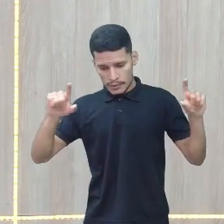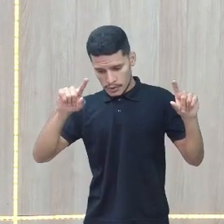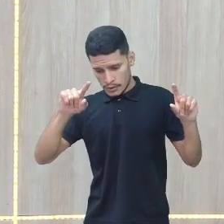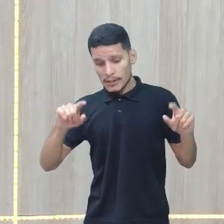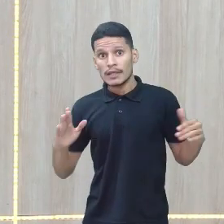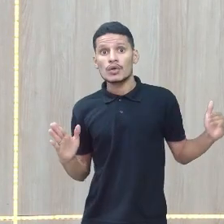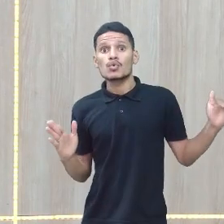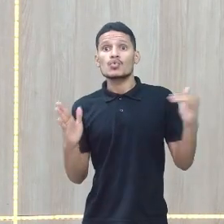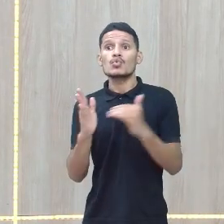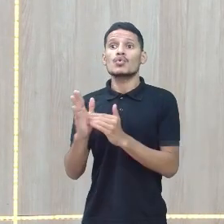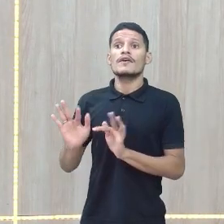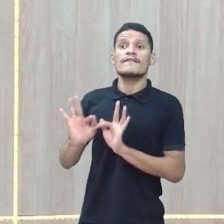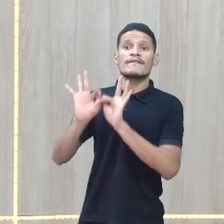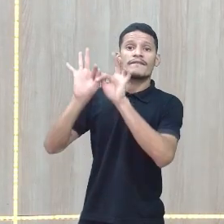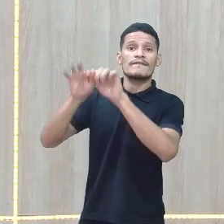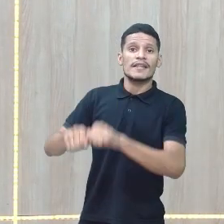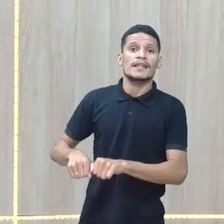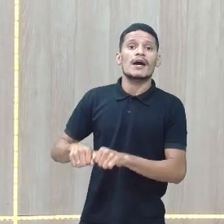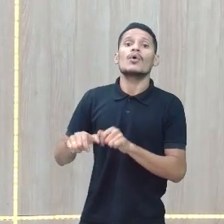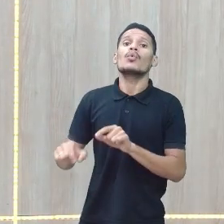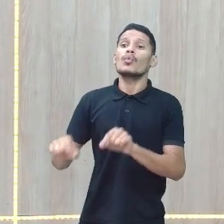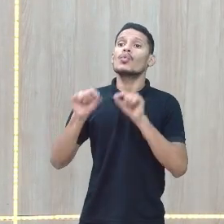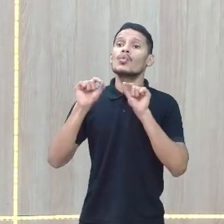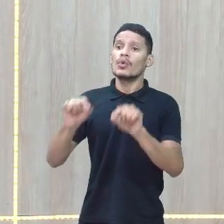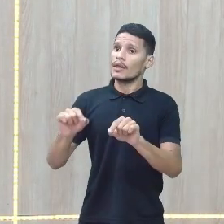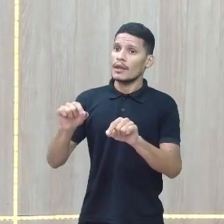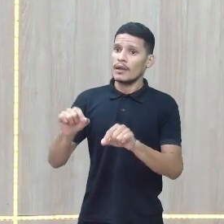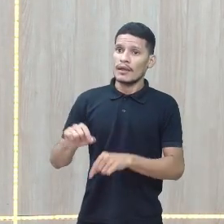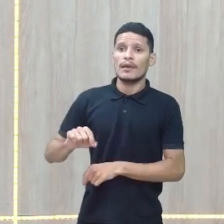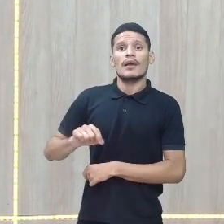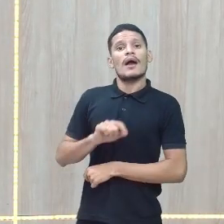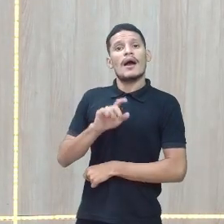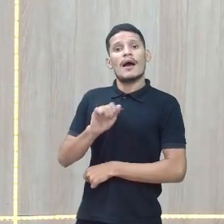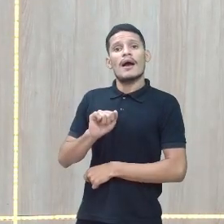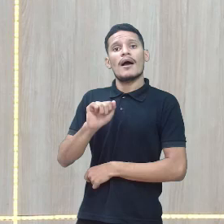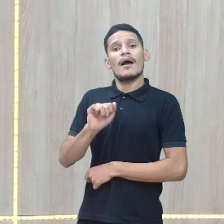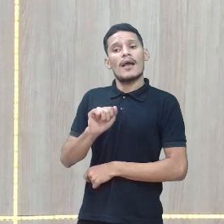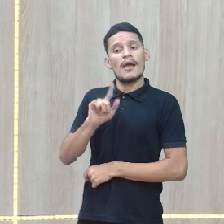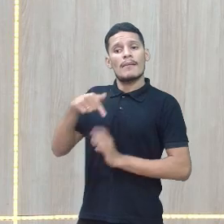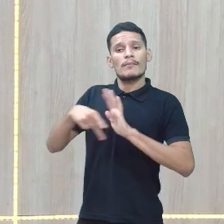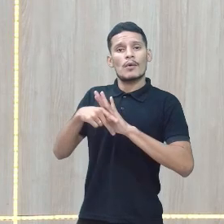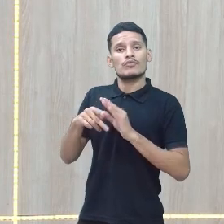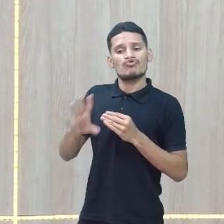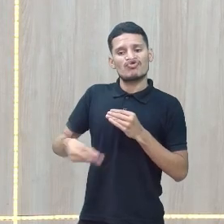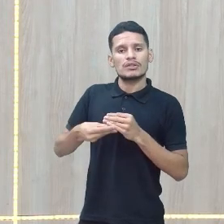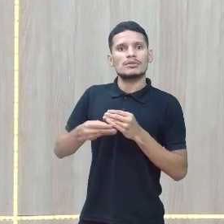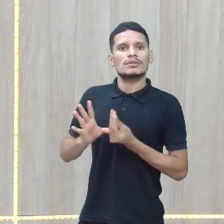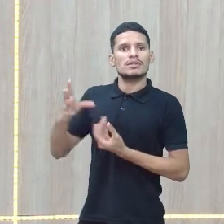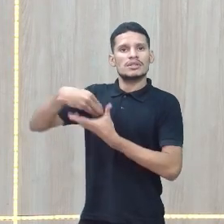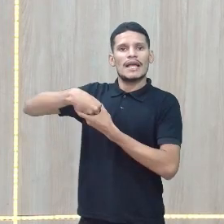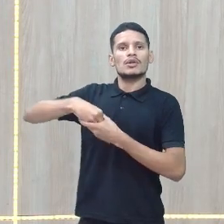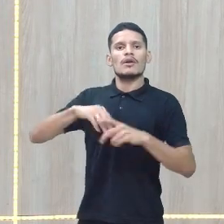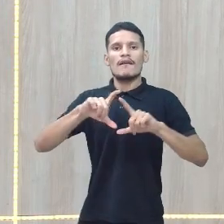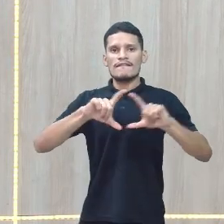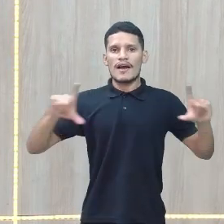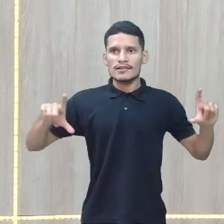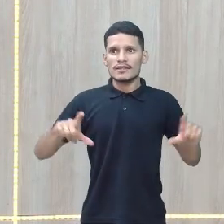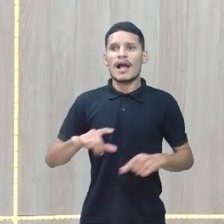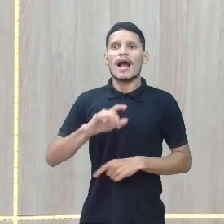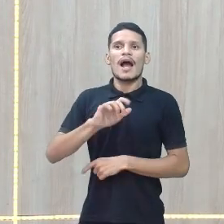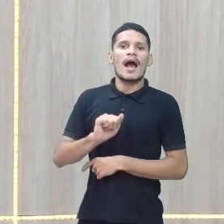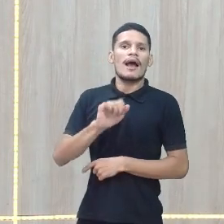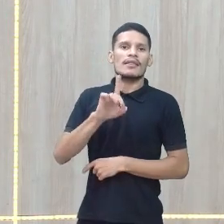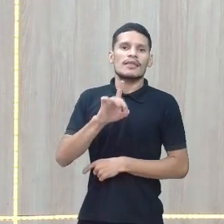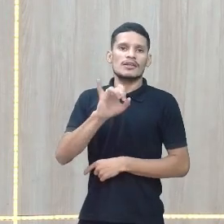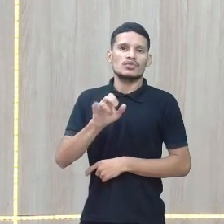complemento, e aí nós temos aqui, não é? Onde foi agregado neste complemento